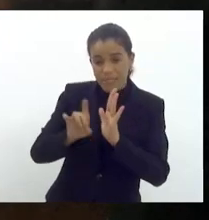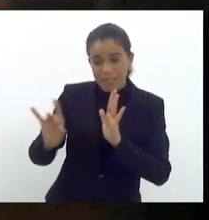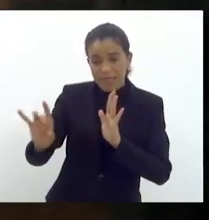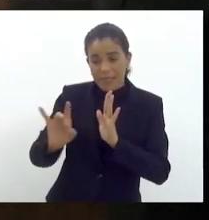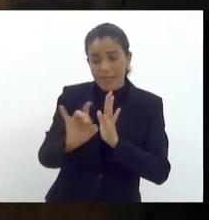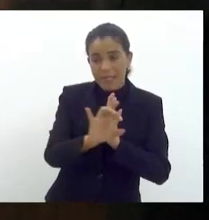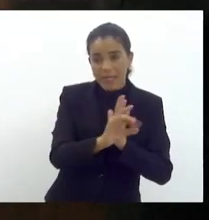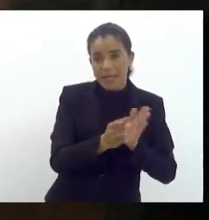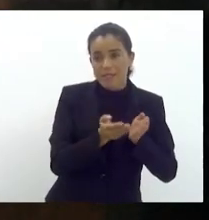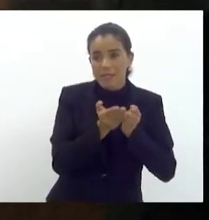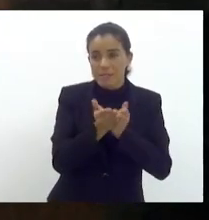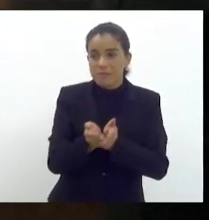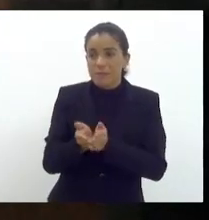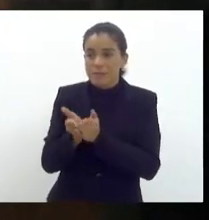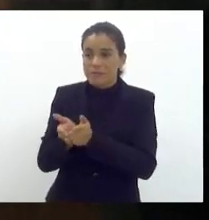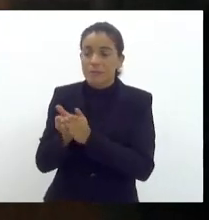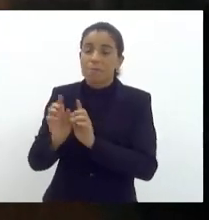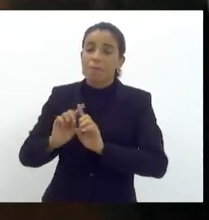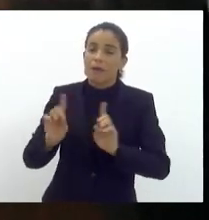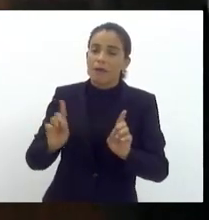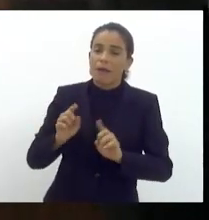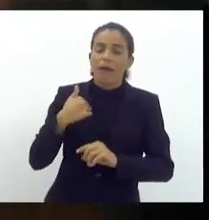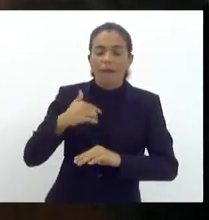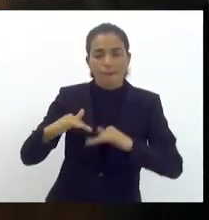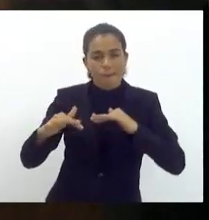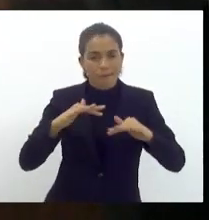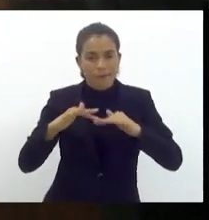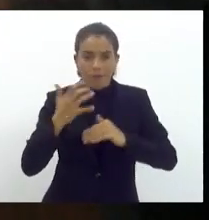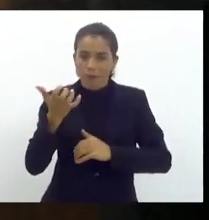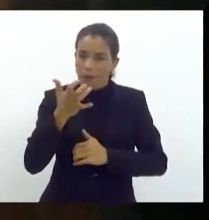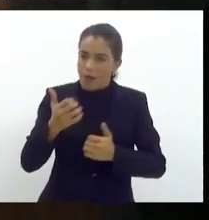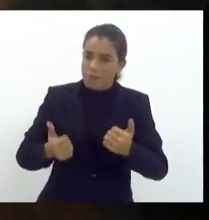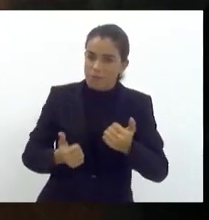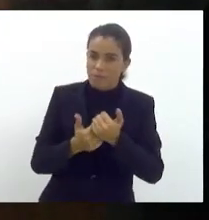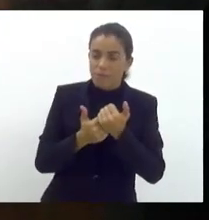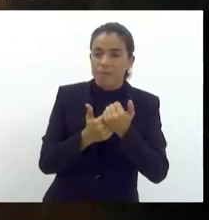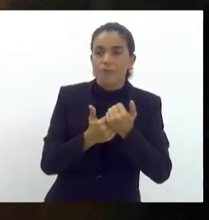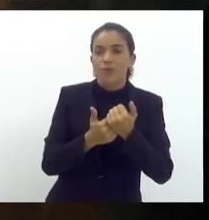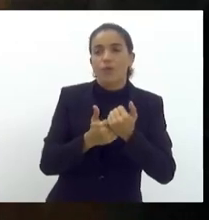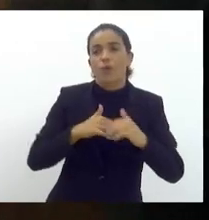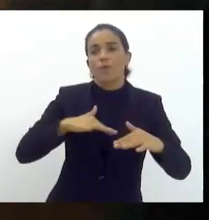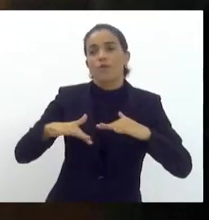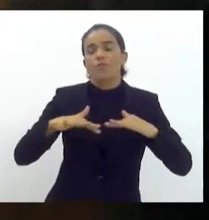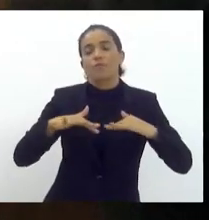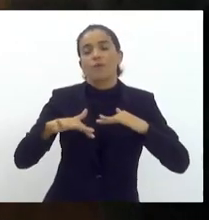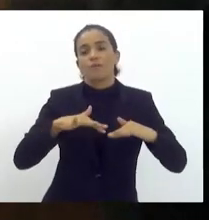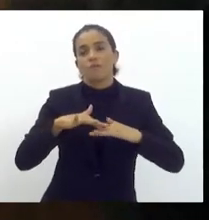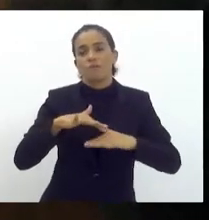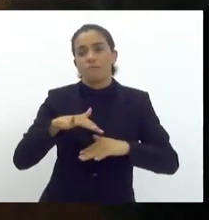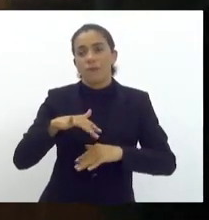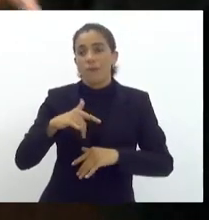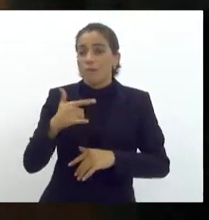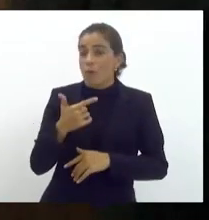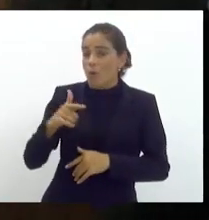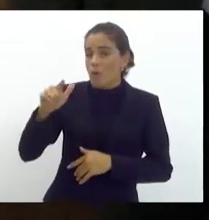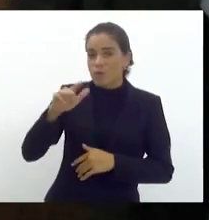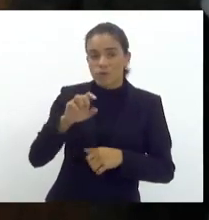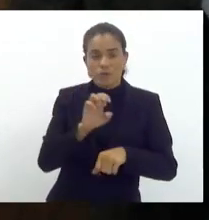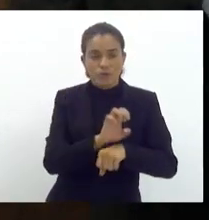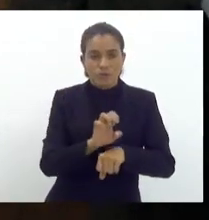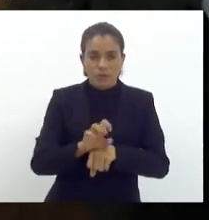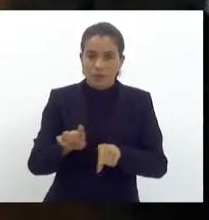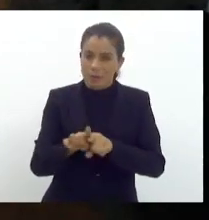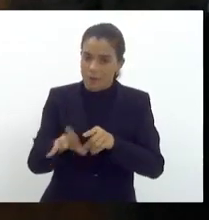mas eu defendo que seja uma o movimento eu quero me somar vossa excelência no movimento para que a gente possa que outros estados também